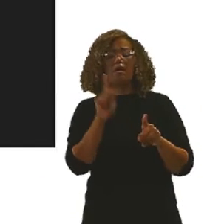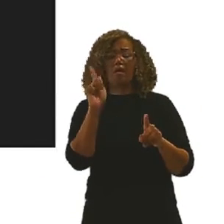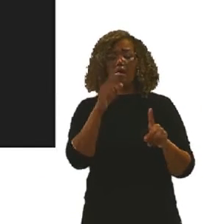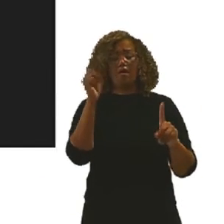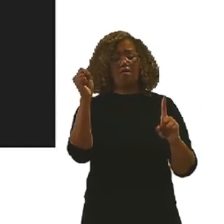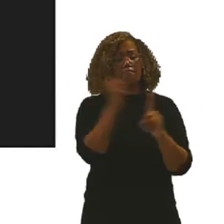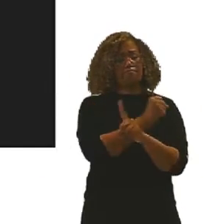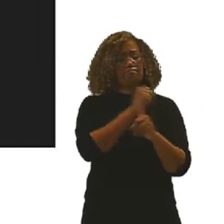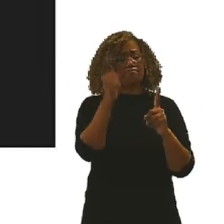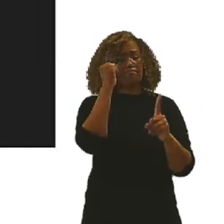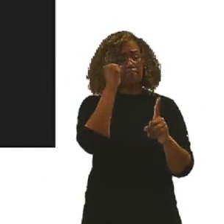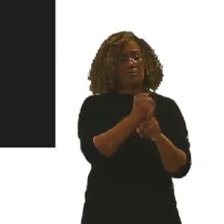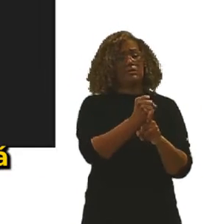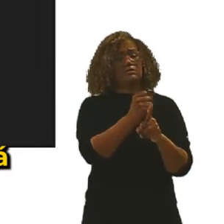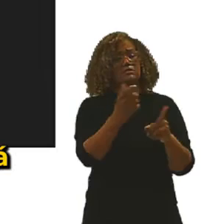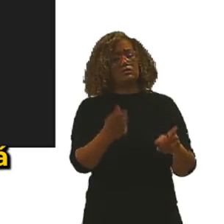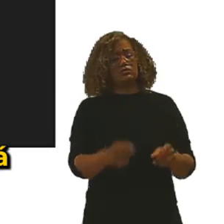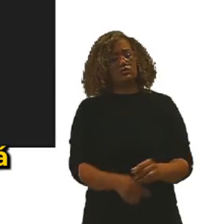né?